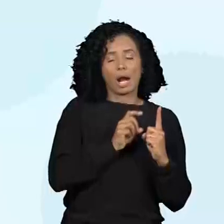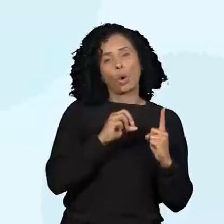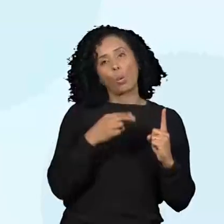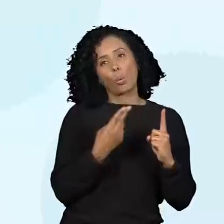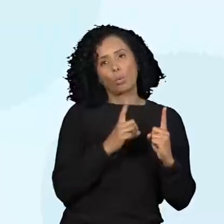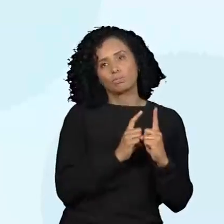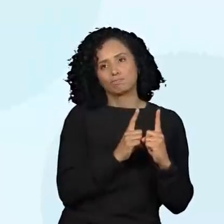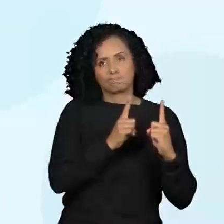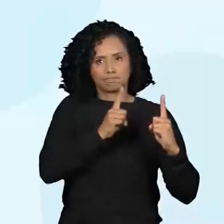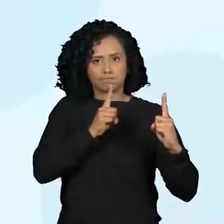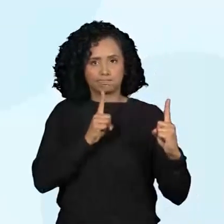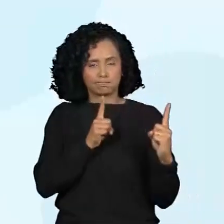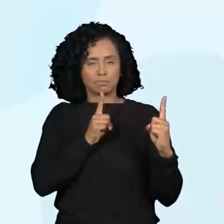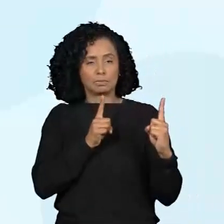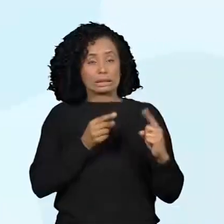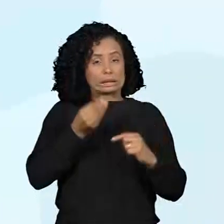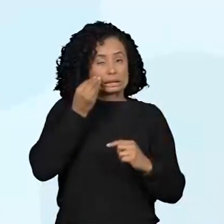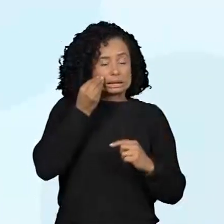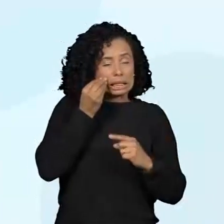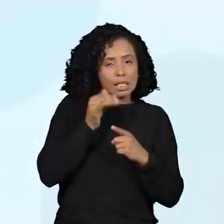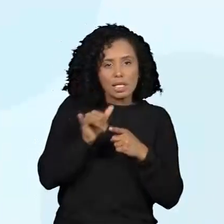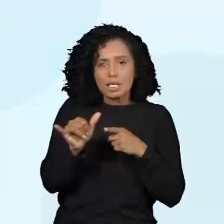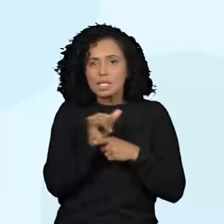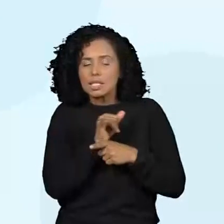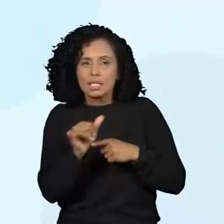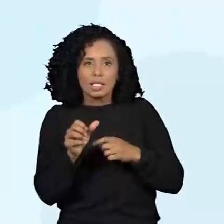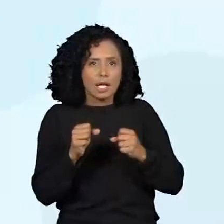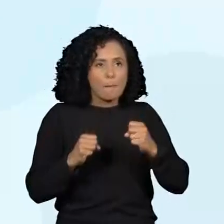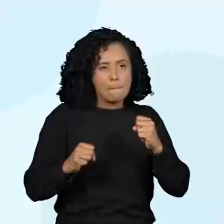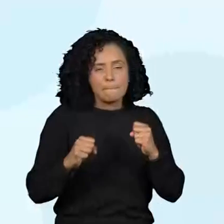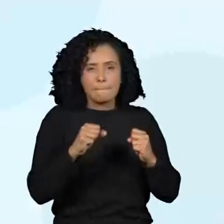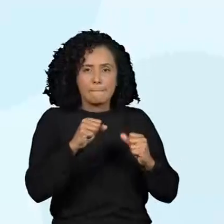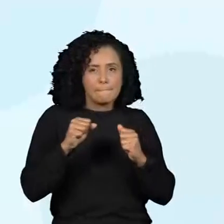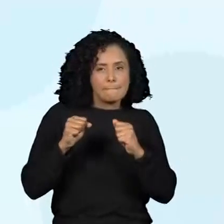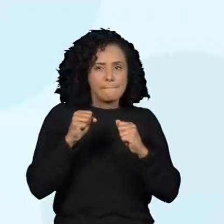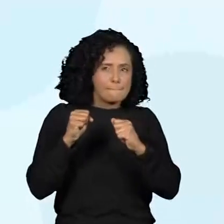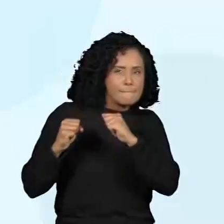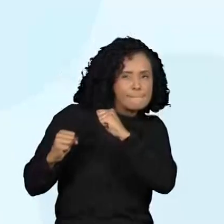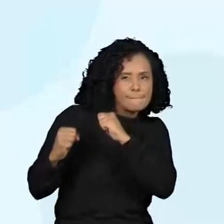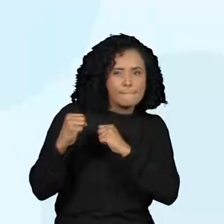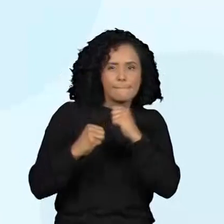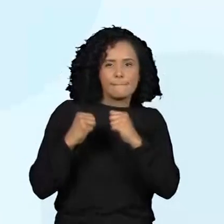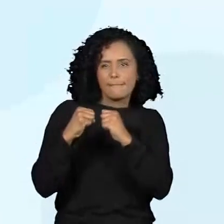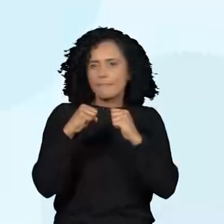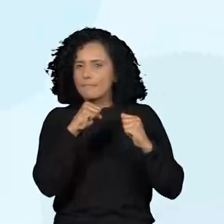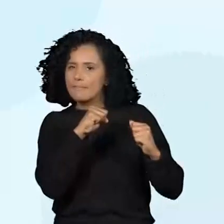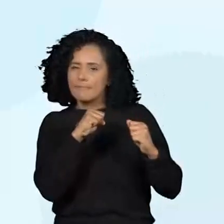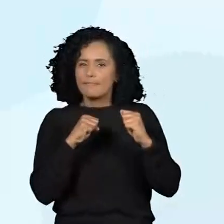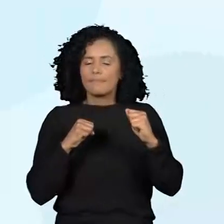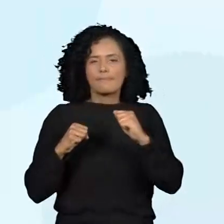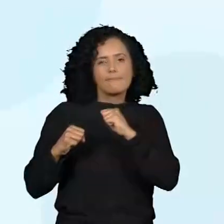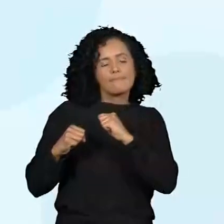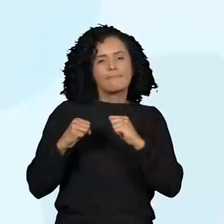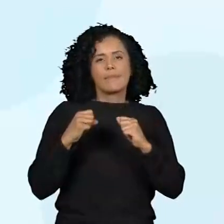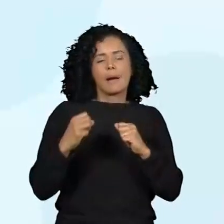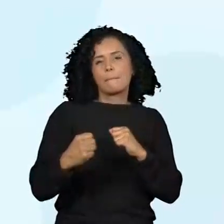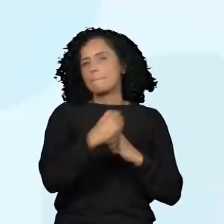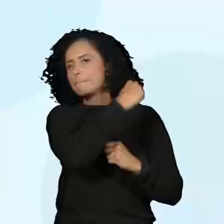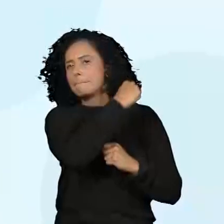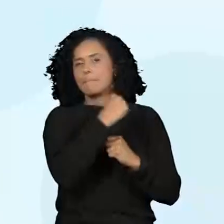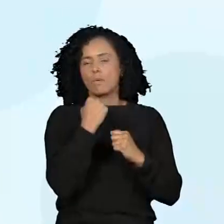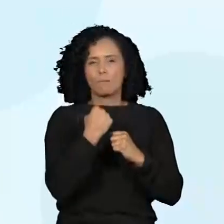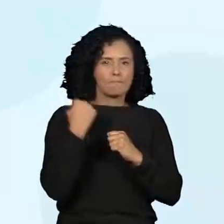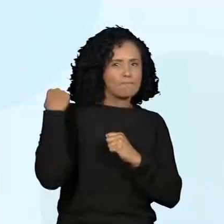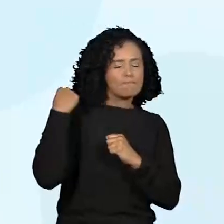adversário, procurando se aproximar ou não de acordo com a sua intenção de ataque. E aí, normalmente, utilizam